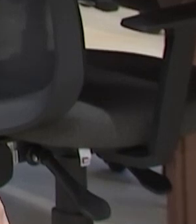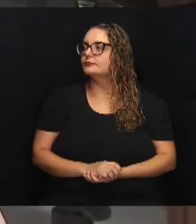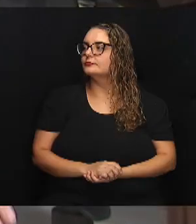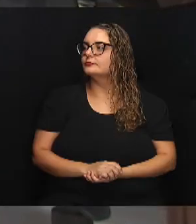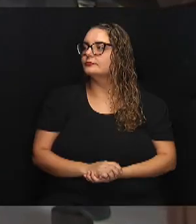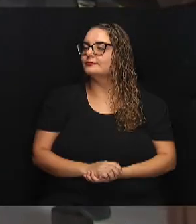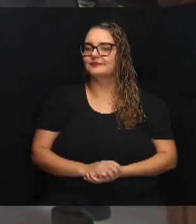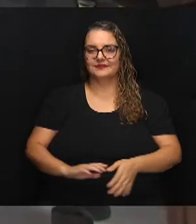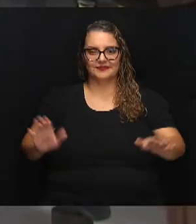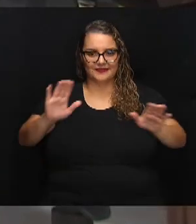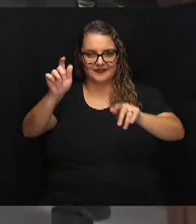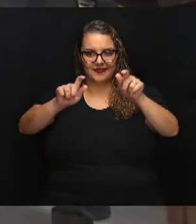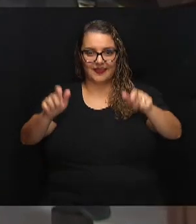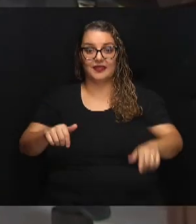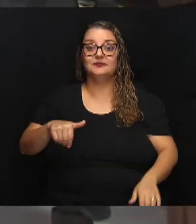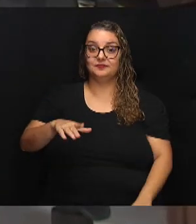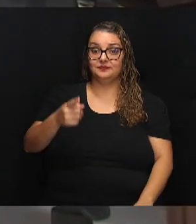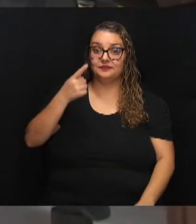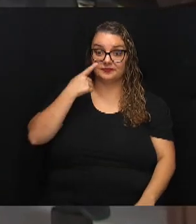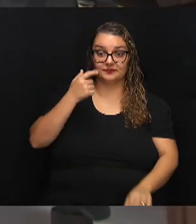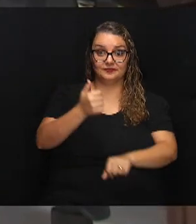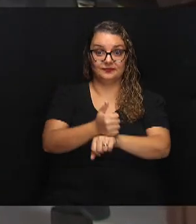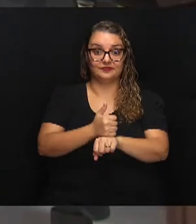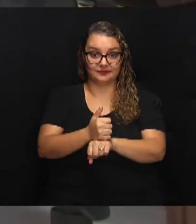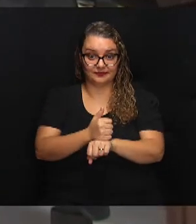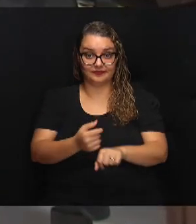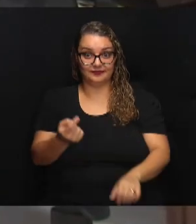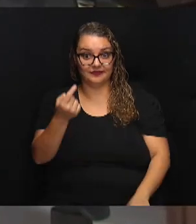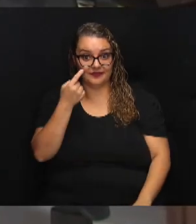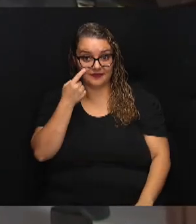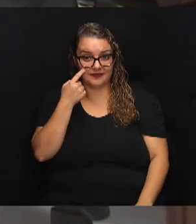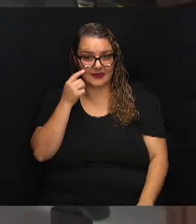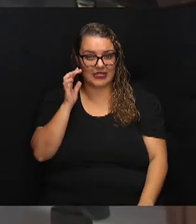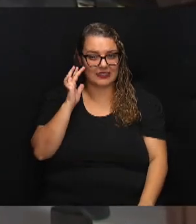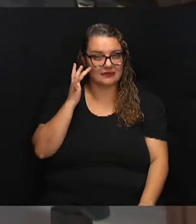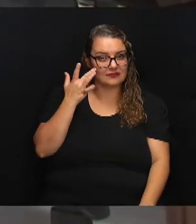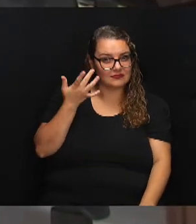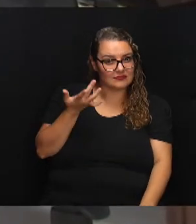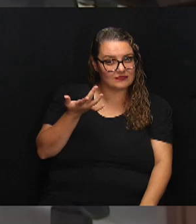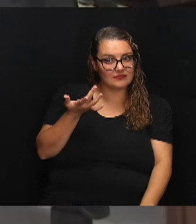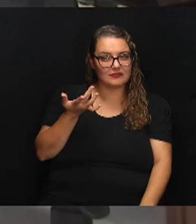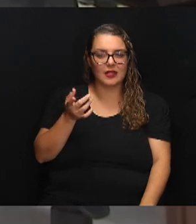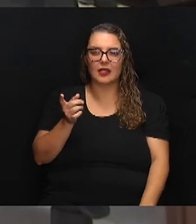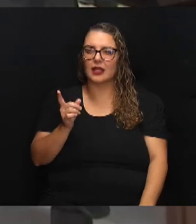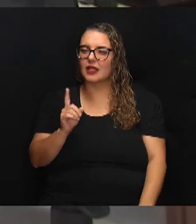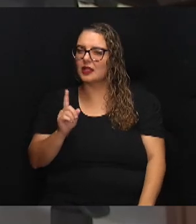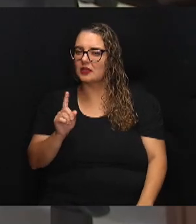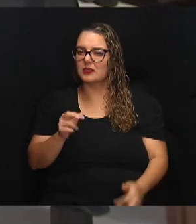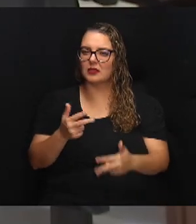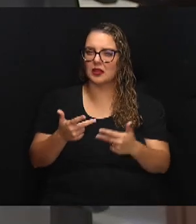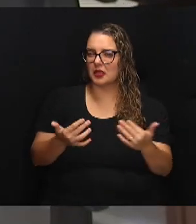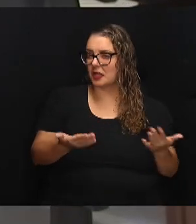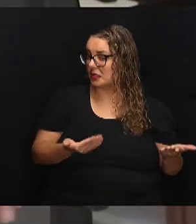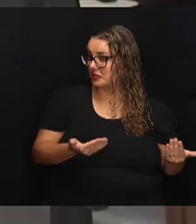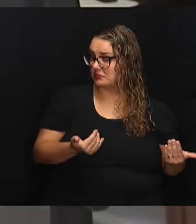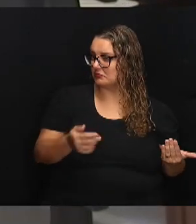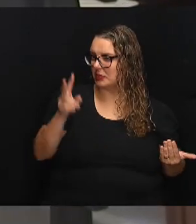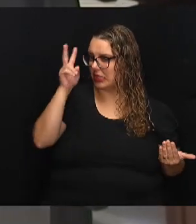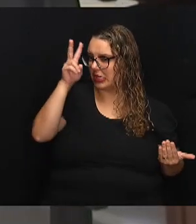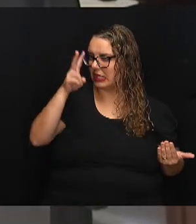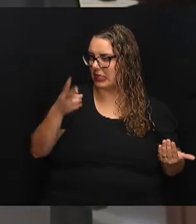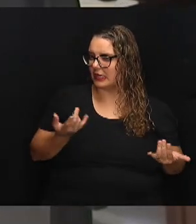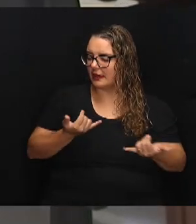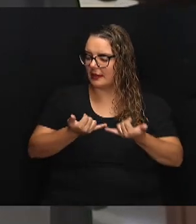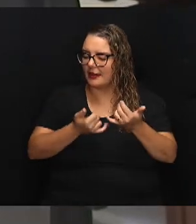Olá, minha gente, mais um Se Liga na Profissão e olha, eu acho que não é só coisa de jovem essa história de jogar